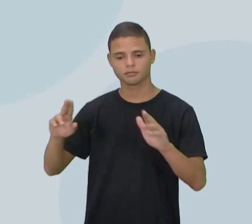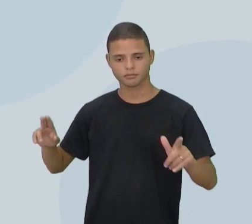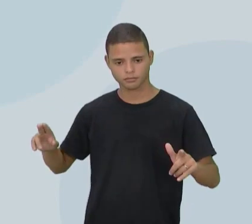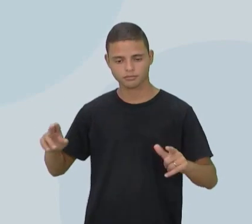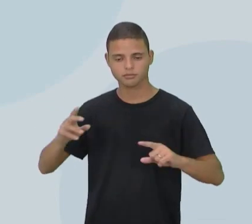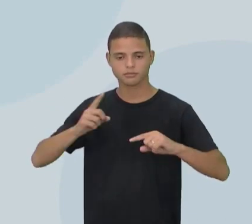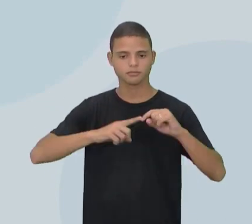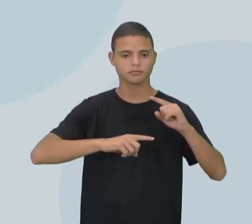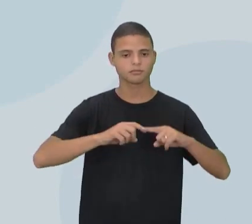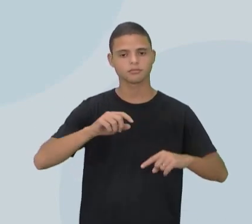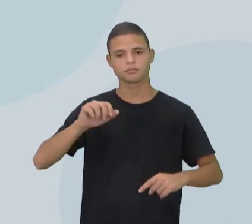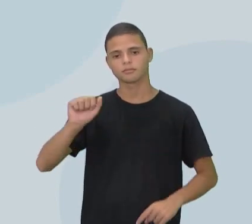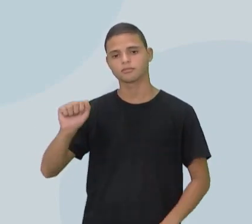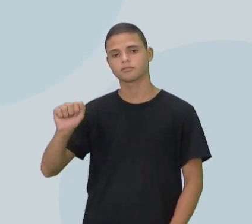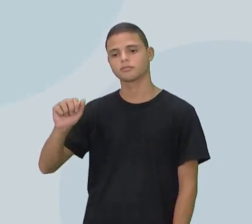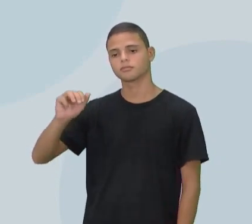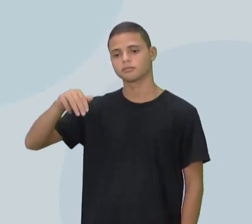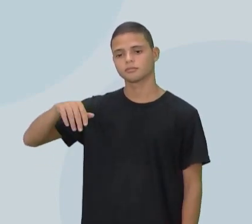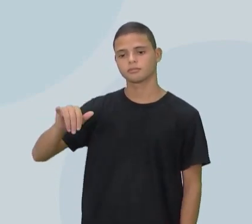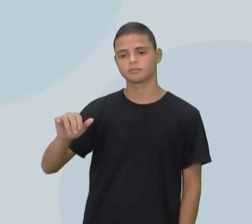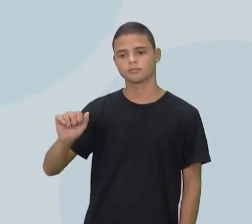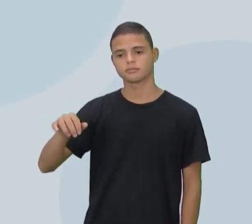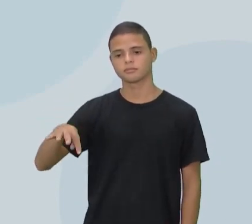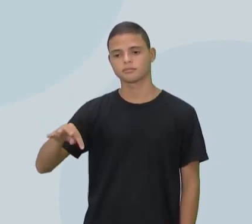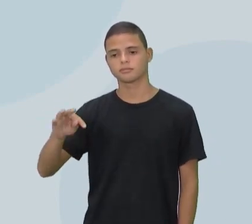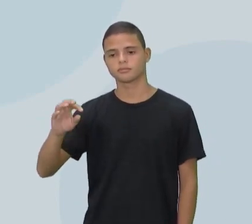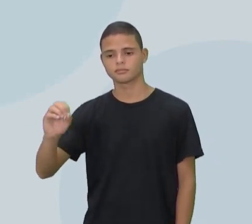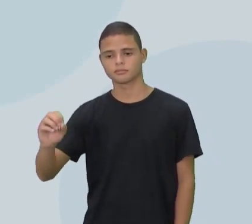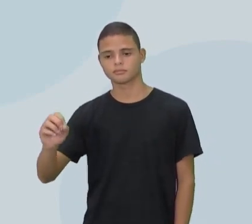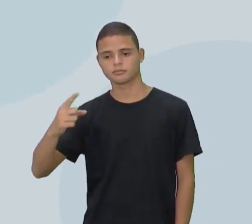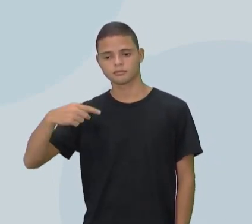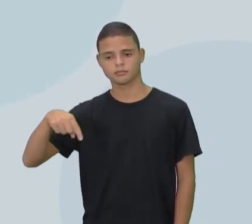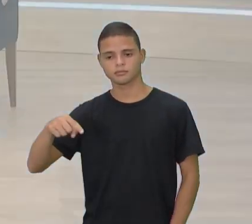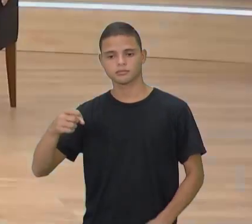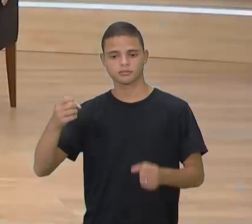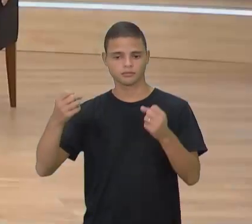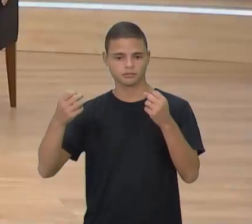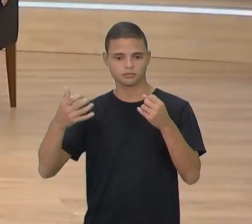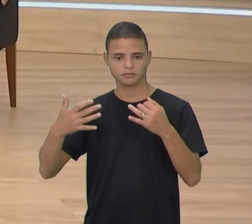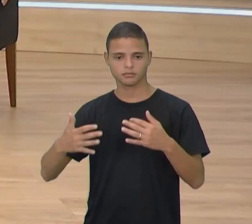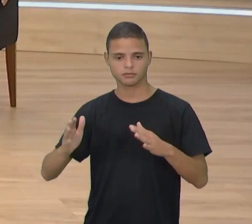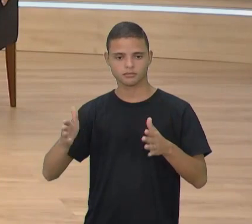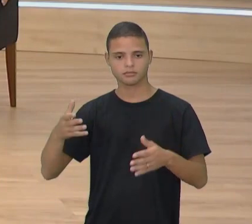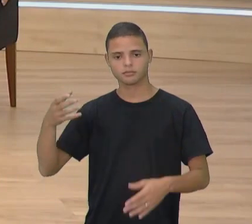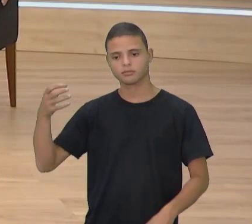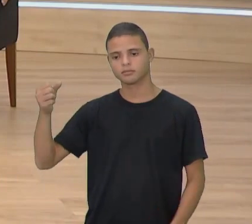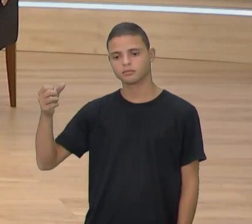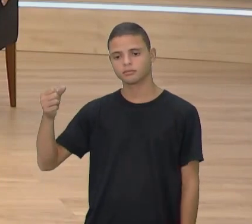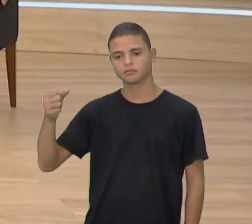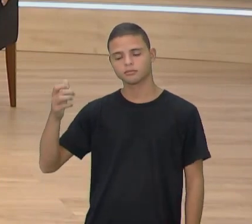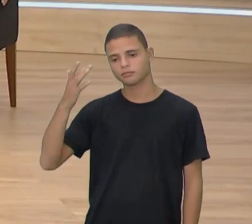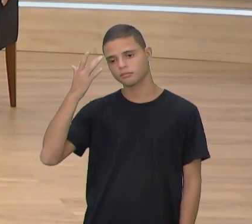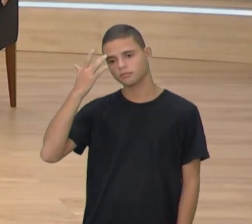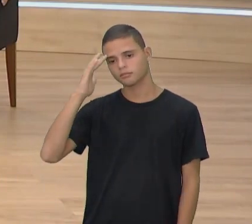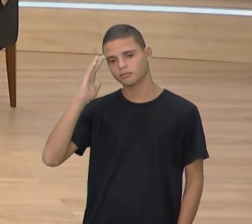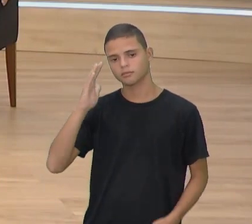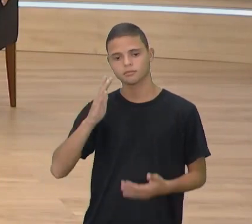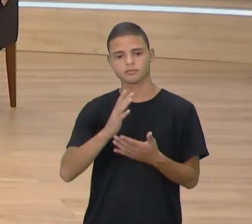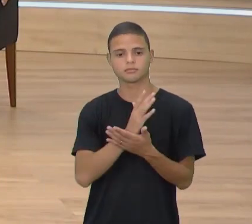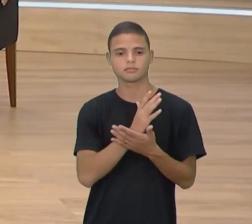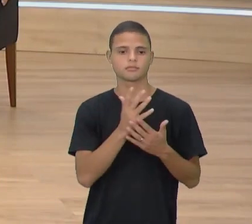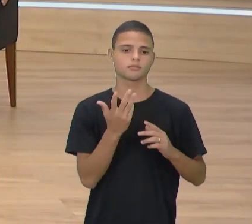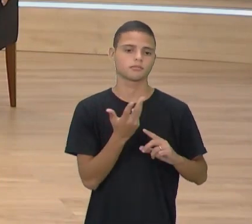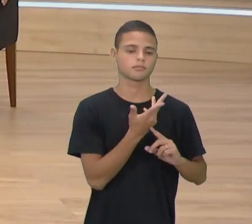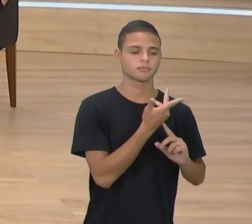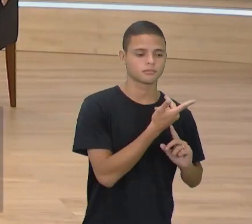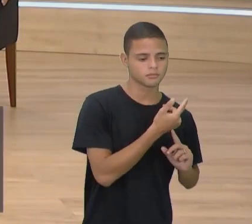Então, quais seriam os tipos de amianto? Bom, um dos tipos de amianto a gente falou aqui, que você falou que é o branco. Amianto branco. E eu acho que uma das formas da gente poder, dentro da arte,